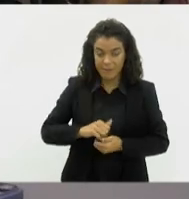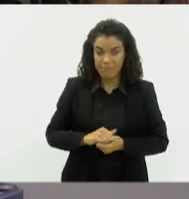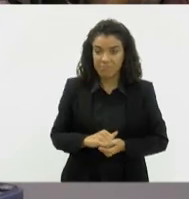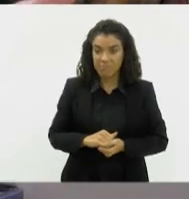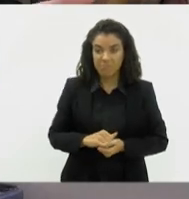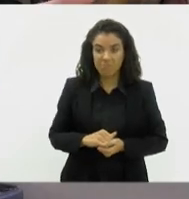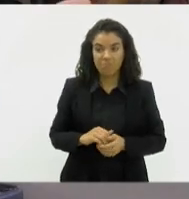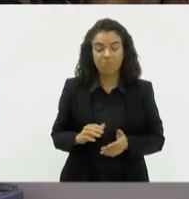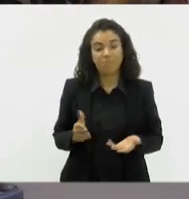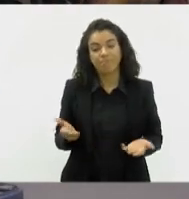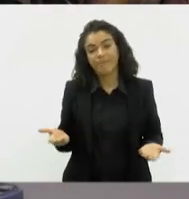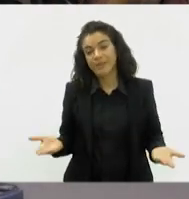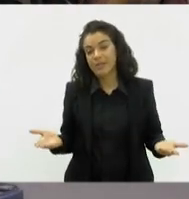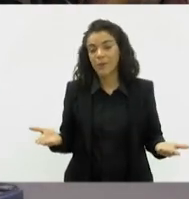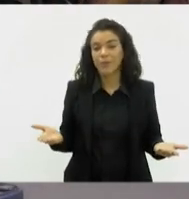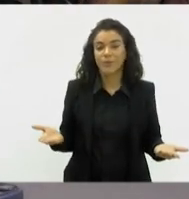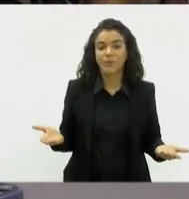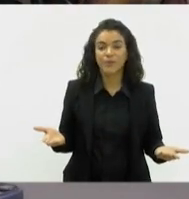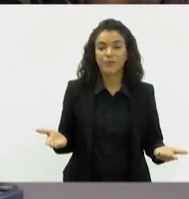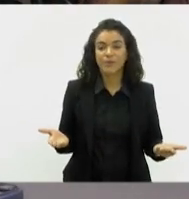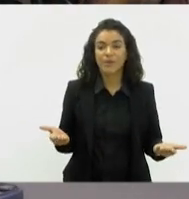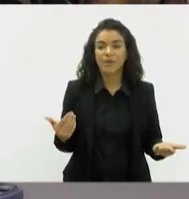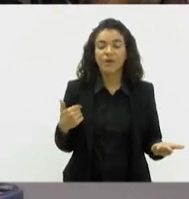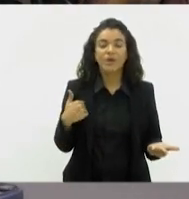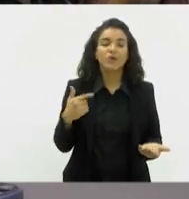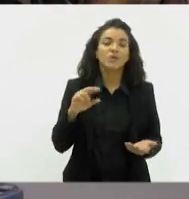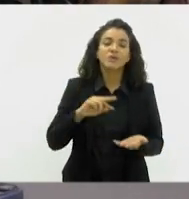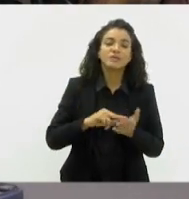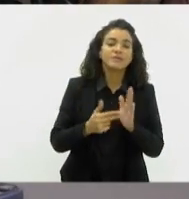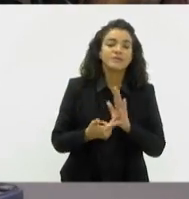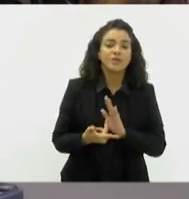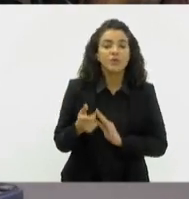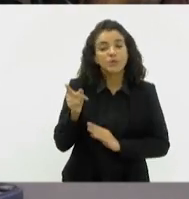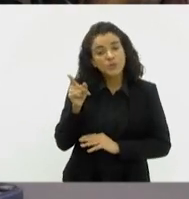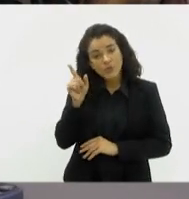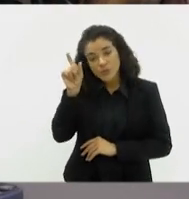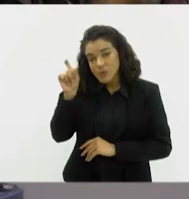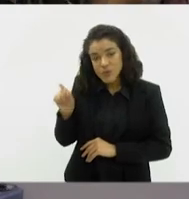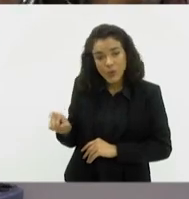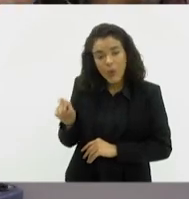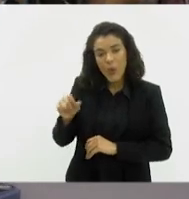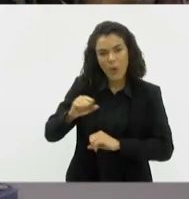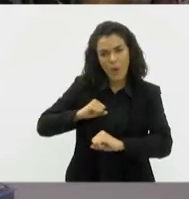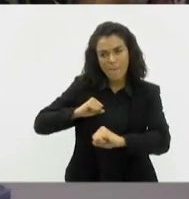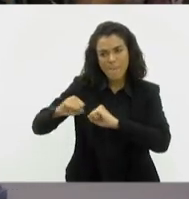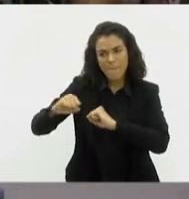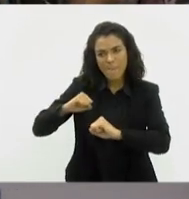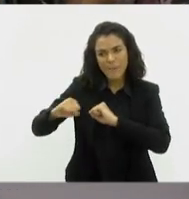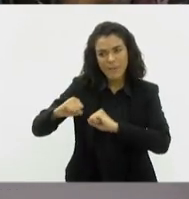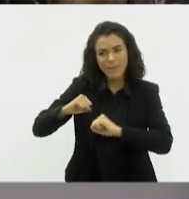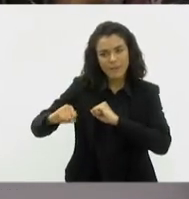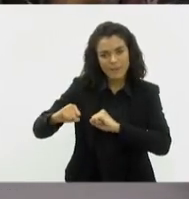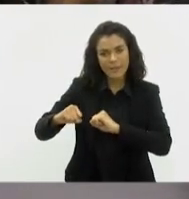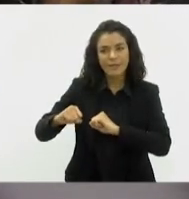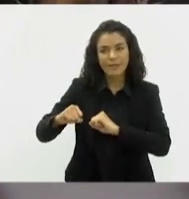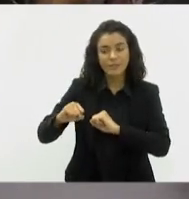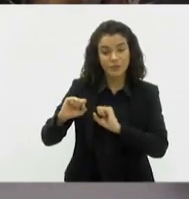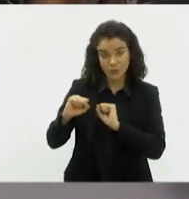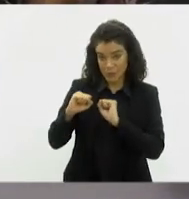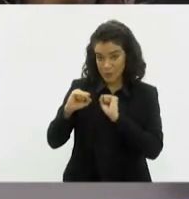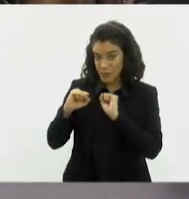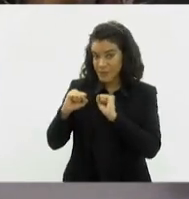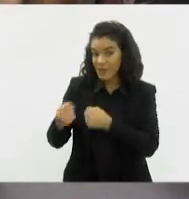Nenhuma. Então, a gente está dizendo que, basicamente, o senhor é um militante, entre aspas, um